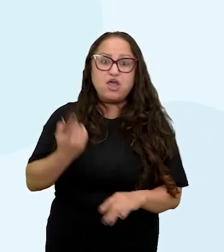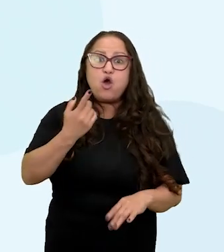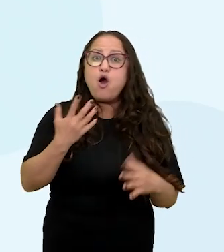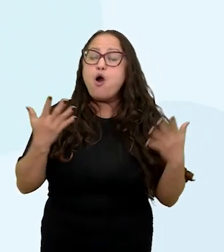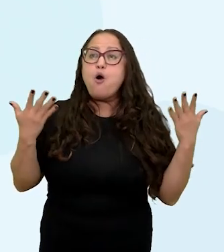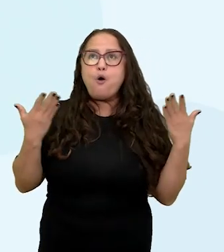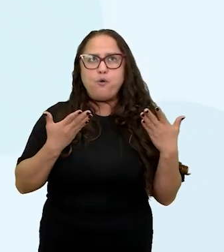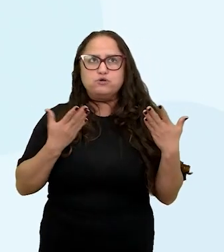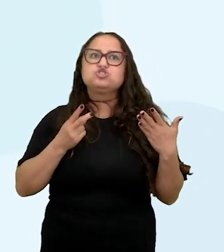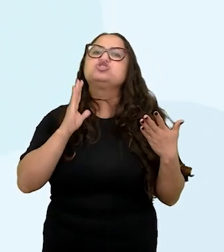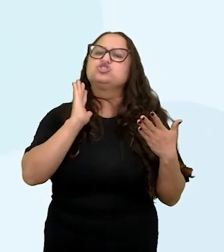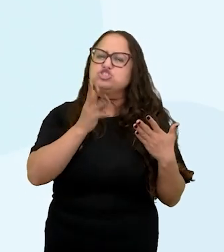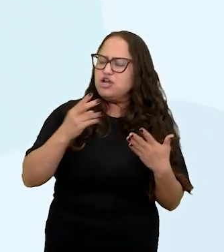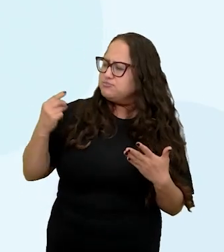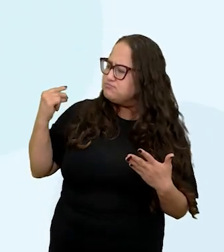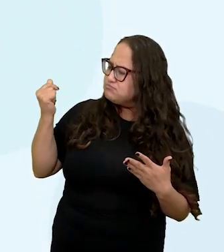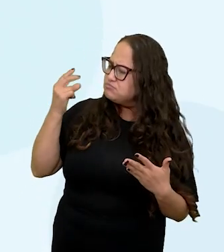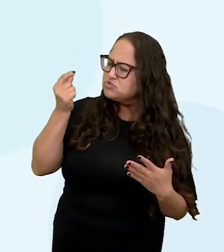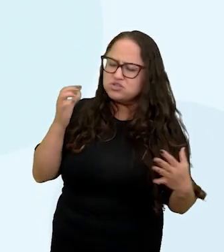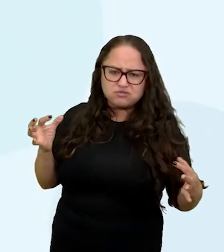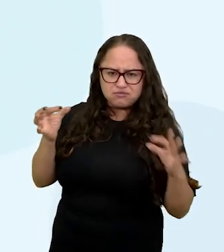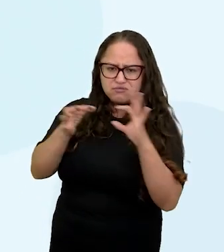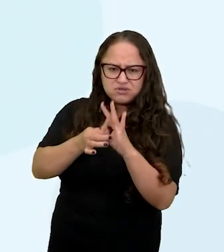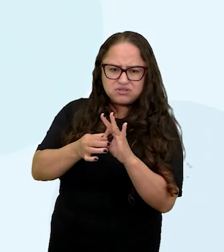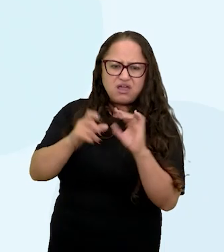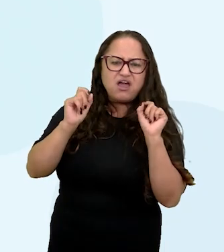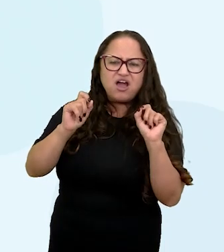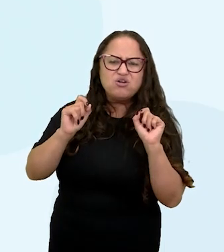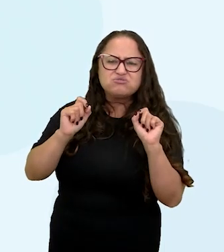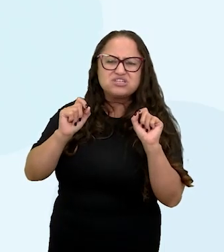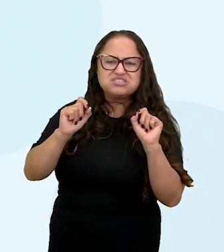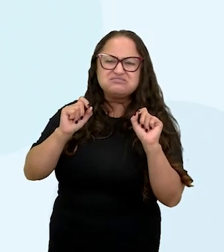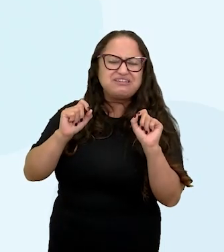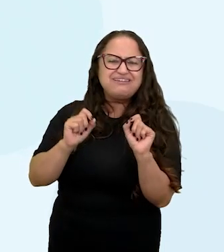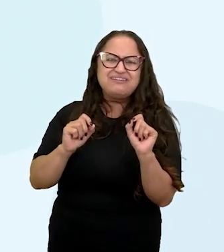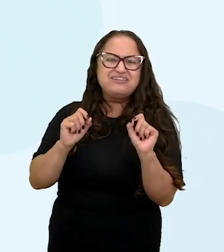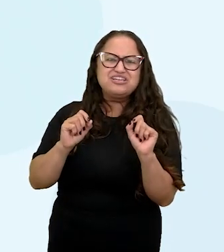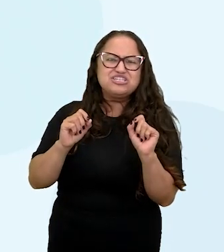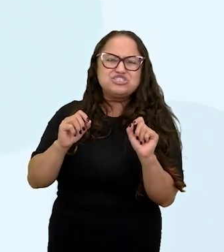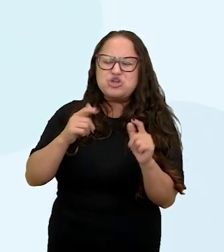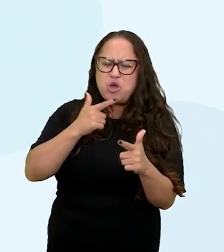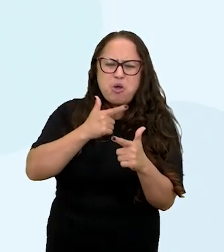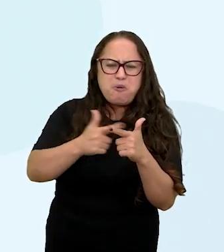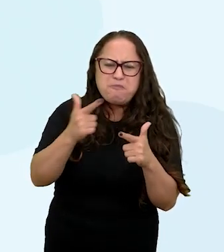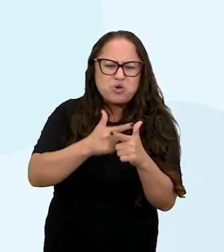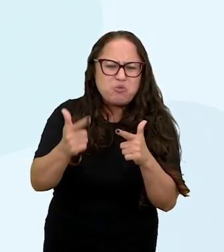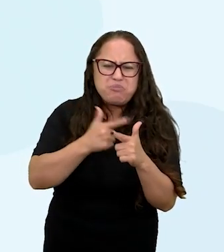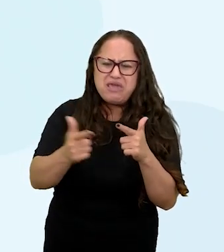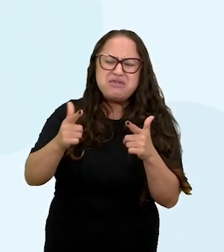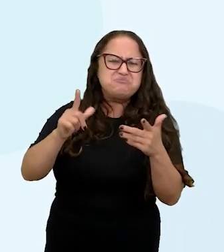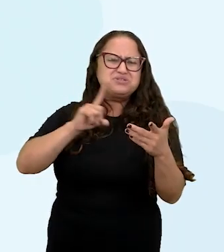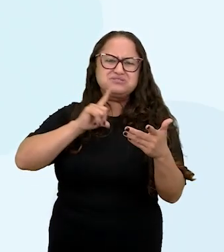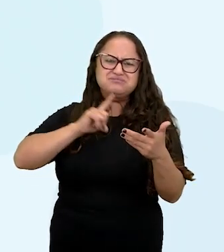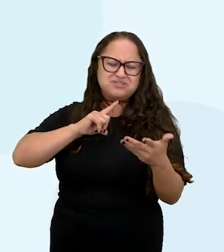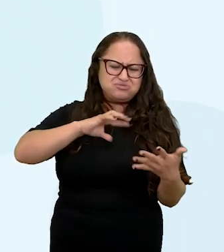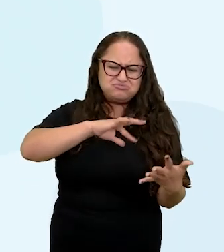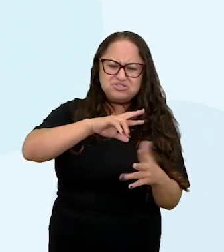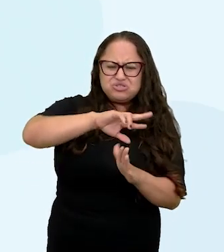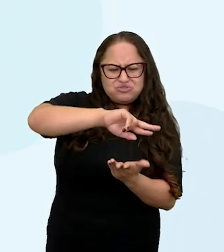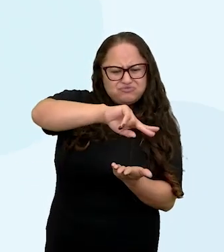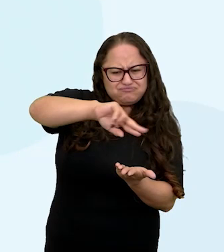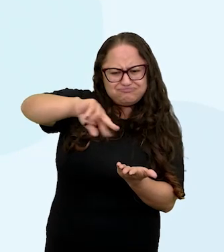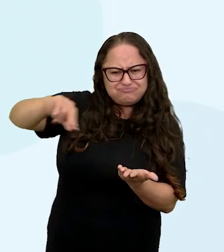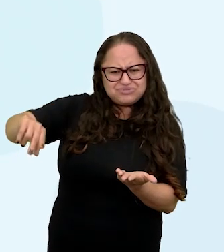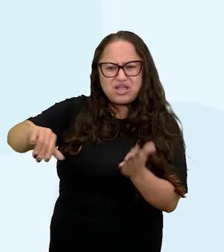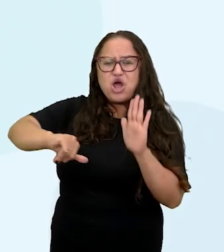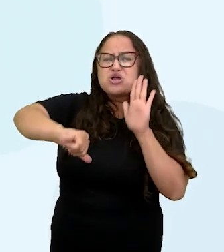há muito tempo, a gente vincula isso a escândalo de corrupção, né, a problemas de lavagem de dinheiro, entre outras coisas, né,